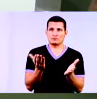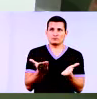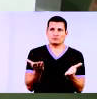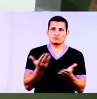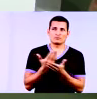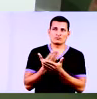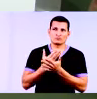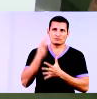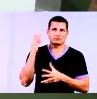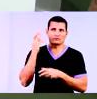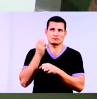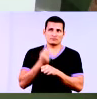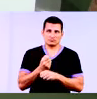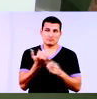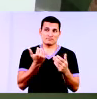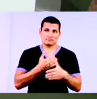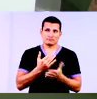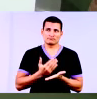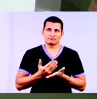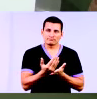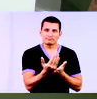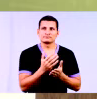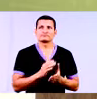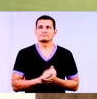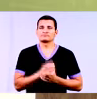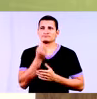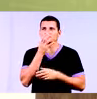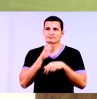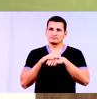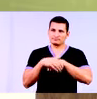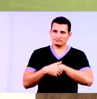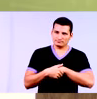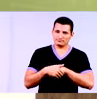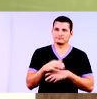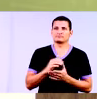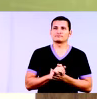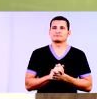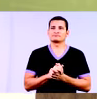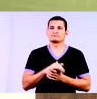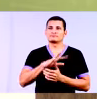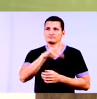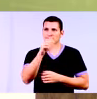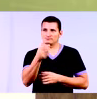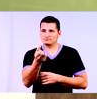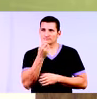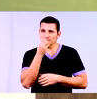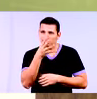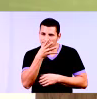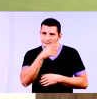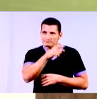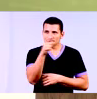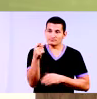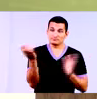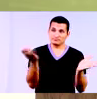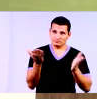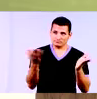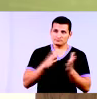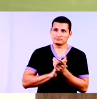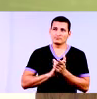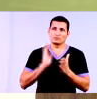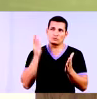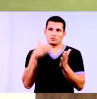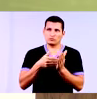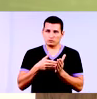para a nossa avaliação, que vai ser daqui a pouco. Boa noite, Tiago. Boa noite, Fábio. Olá, pessoal, tudo bem com vocês? Então, hoje é a nossa última aula, uma